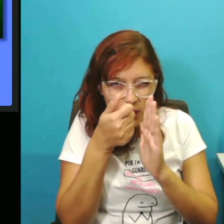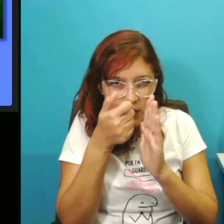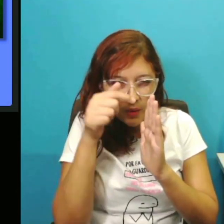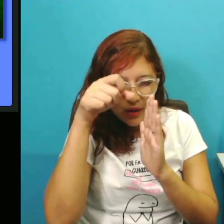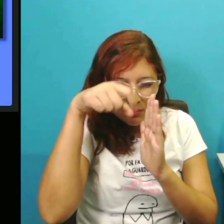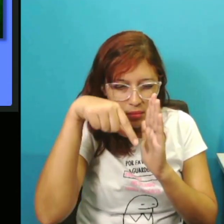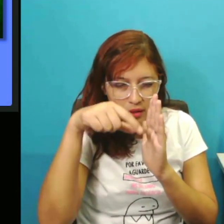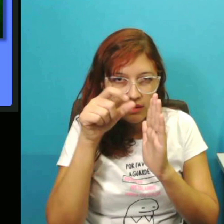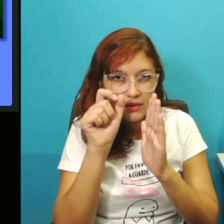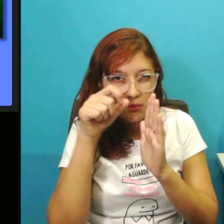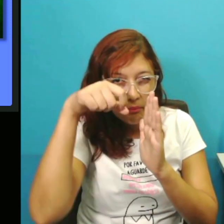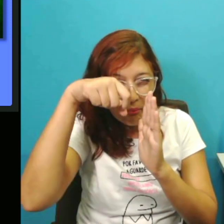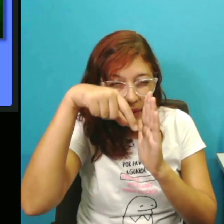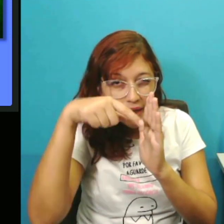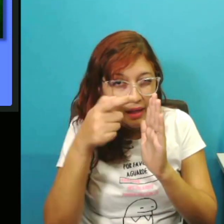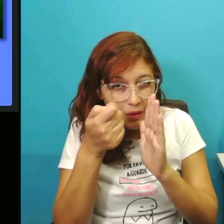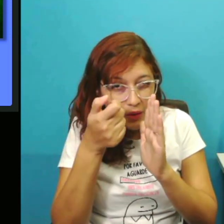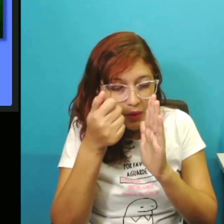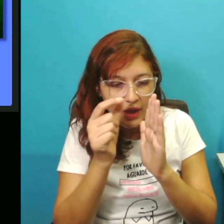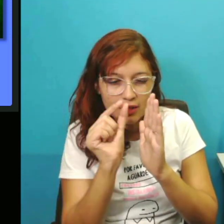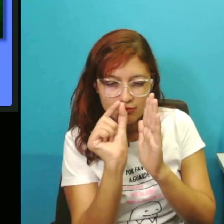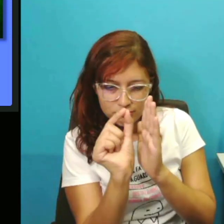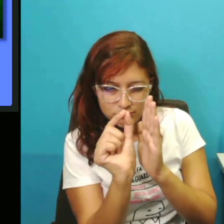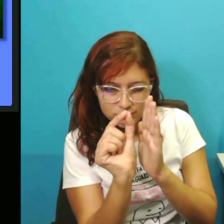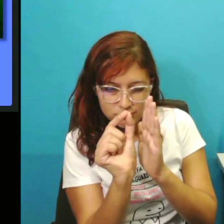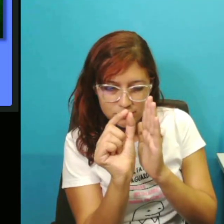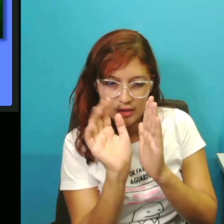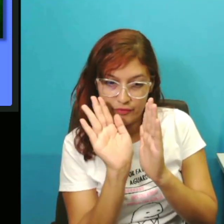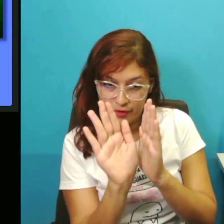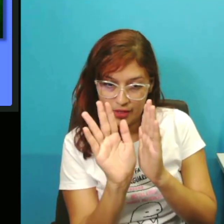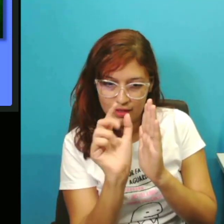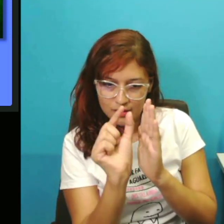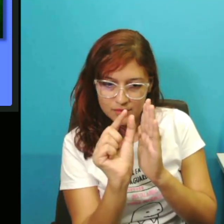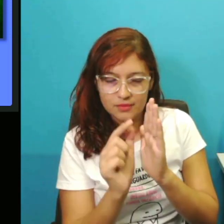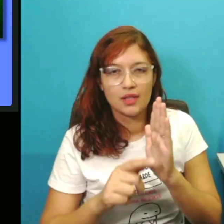a seringa com a gotícula de água presa.